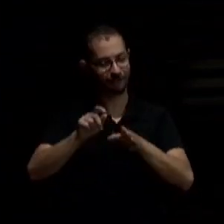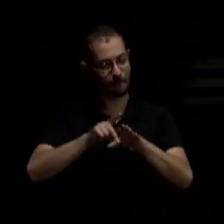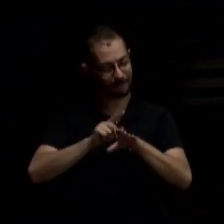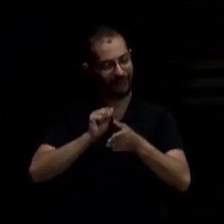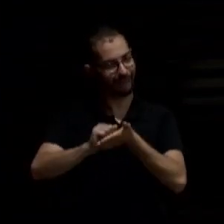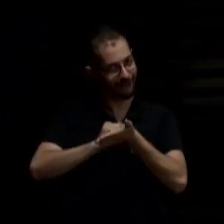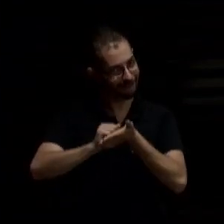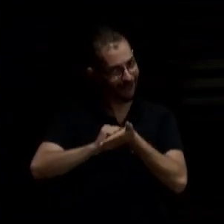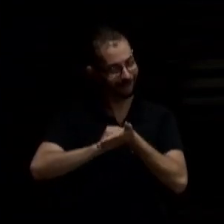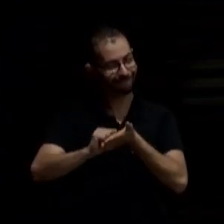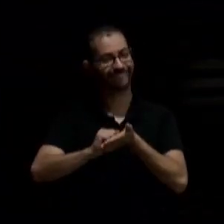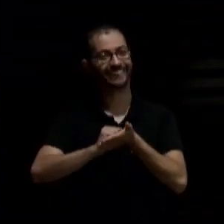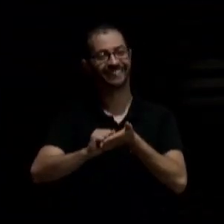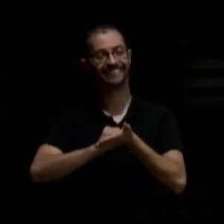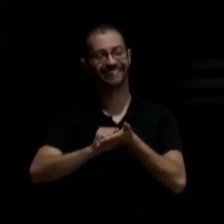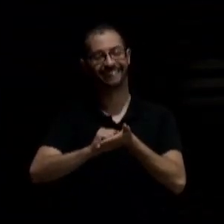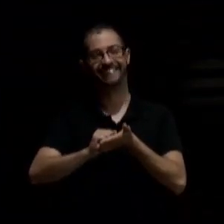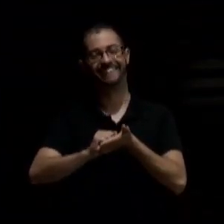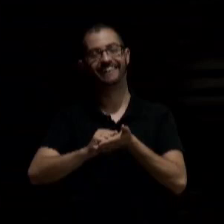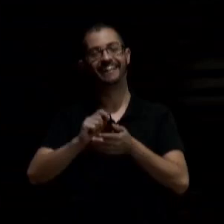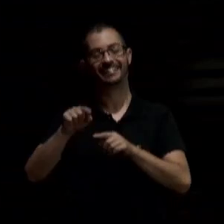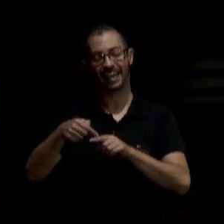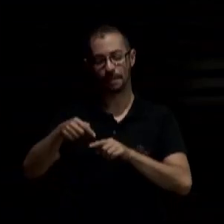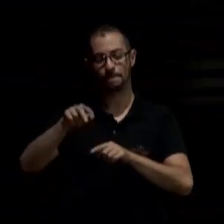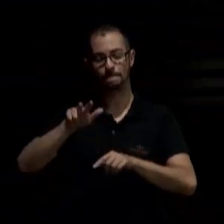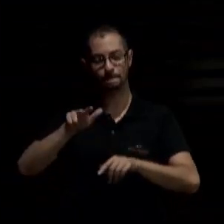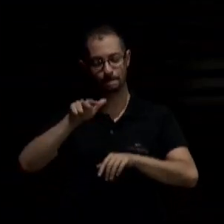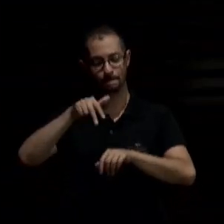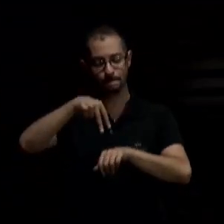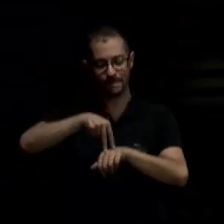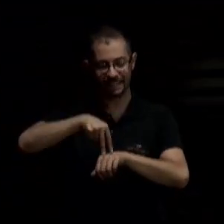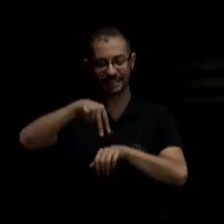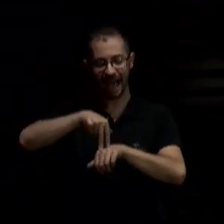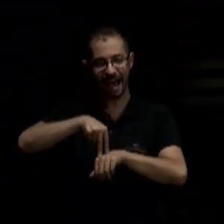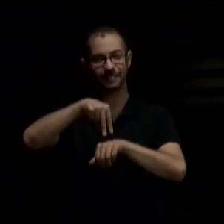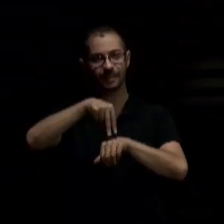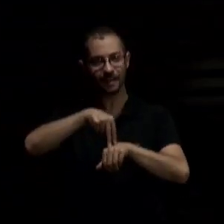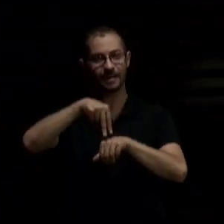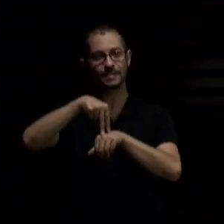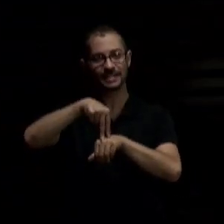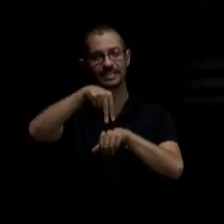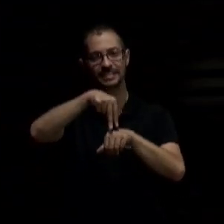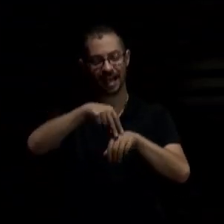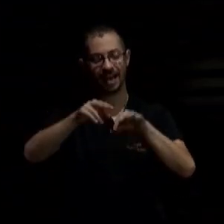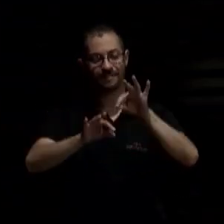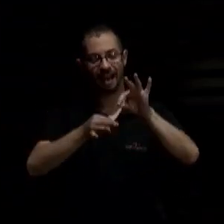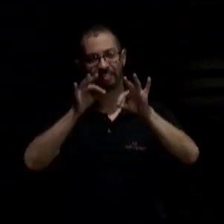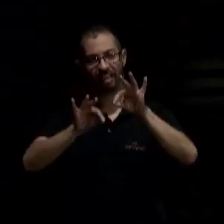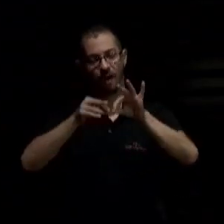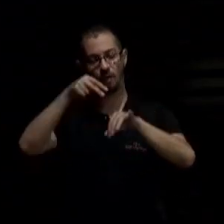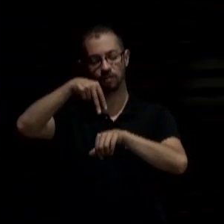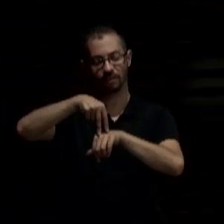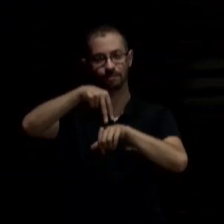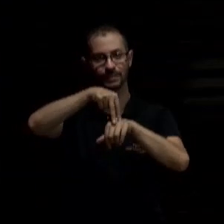antes e pisava para acabar a individualidade.